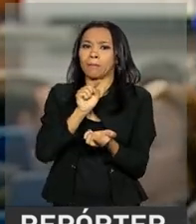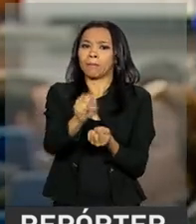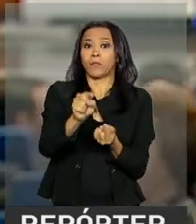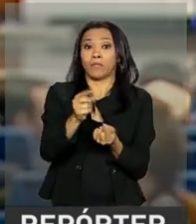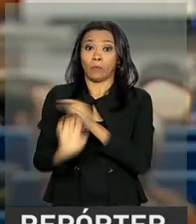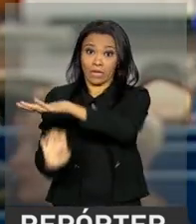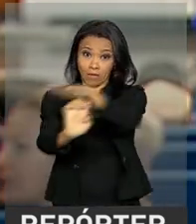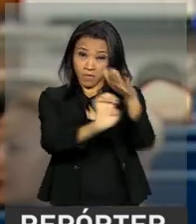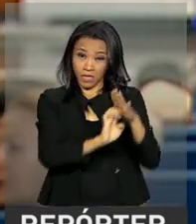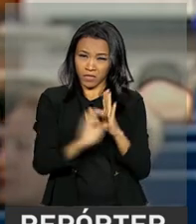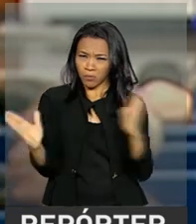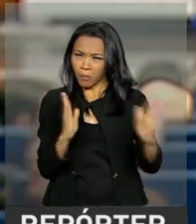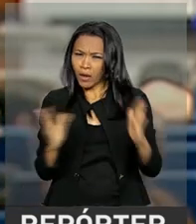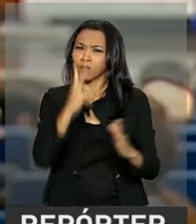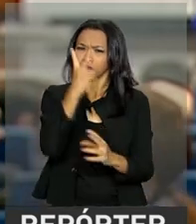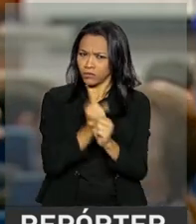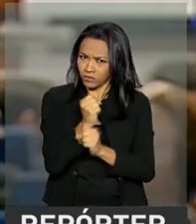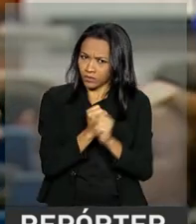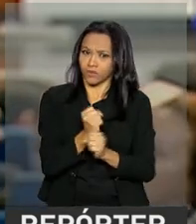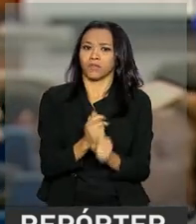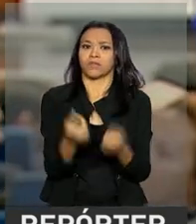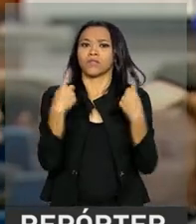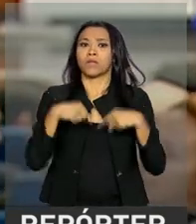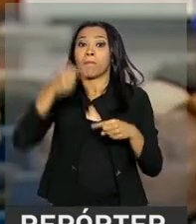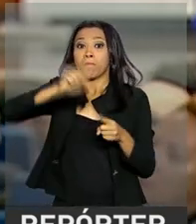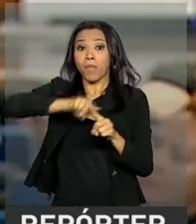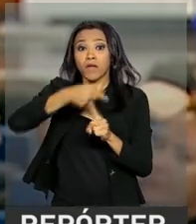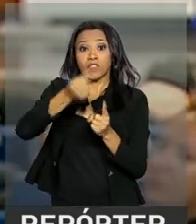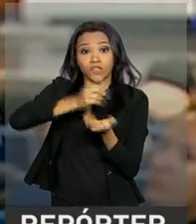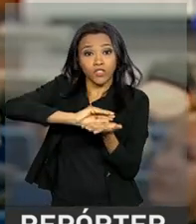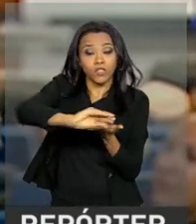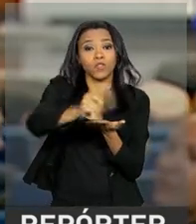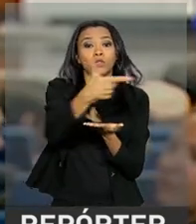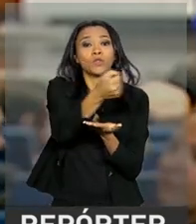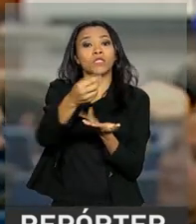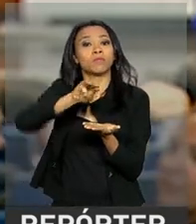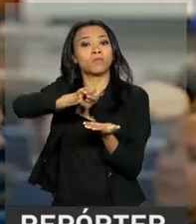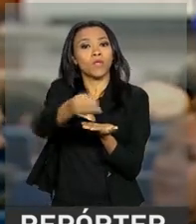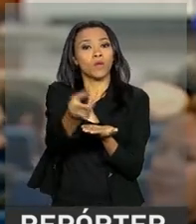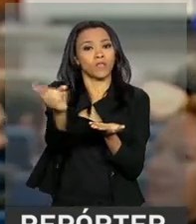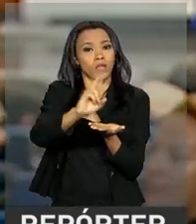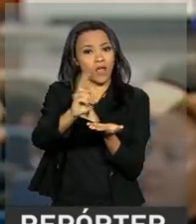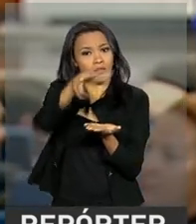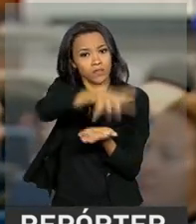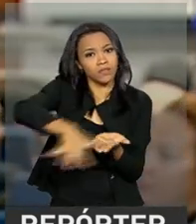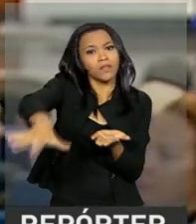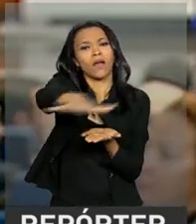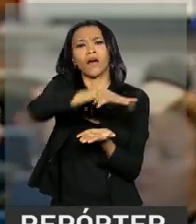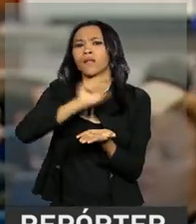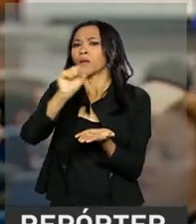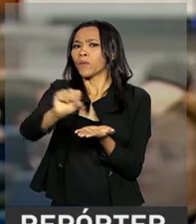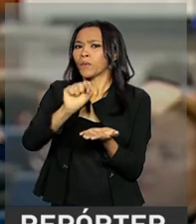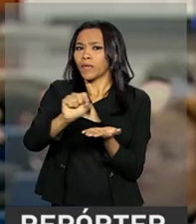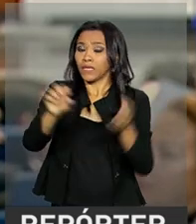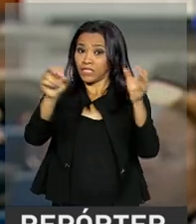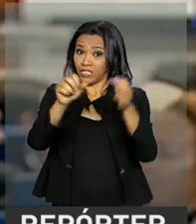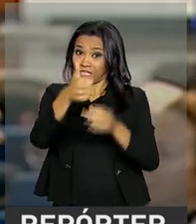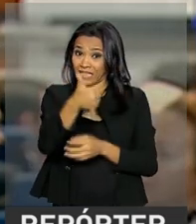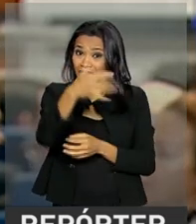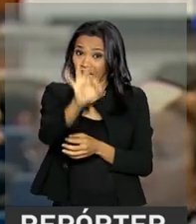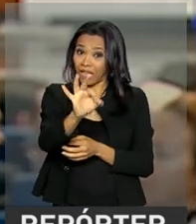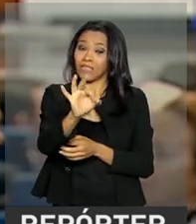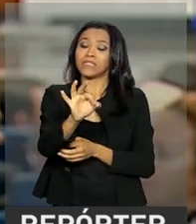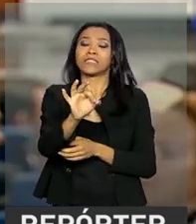próximos 2 anos Além disso vão ser investidos 200 milhões de reais no desenvolvimento e na melhoria de 10 sistemas para